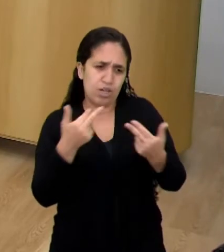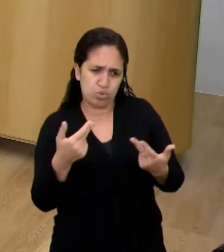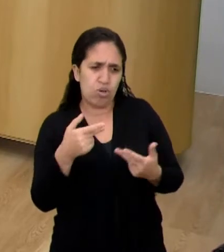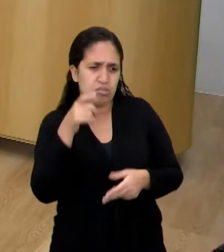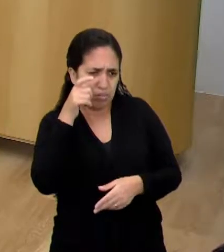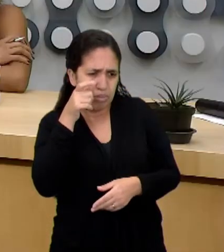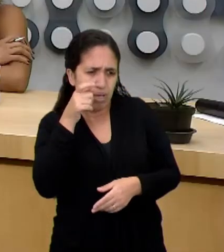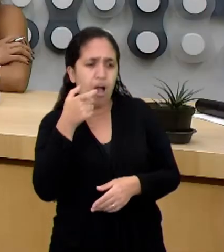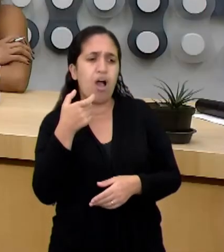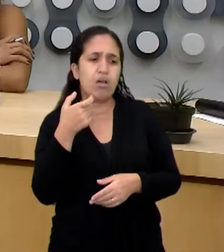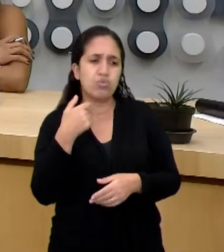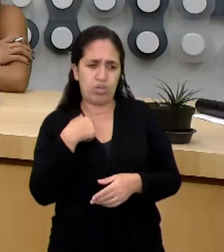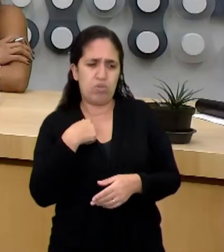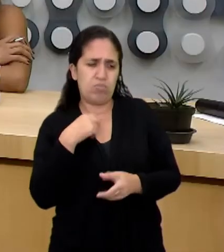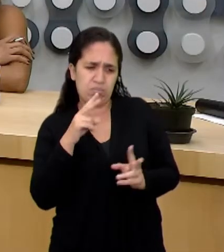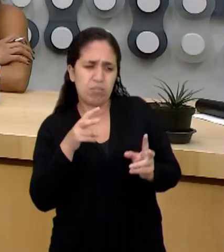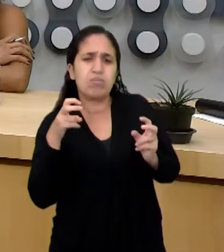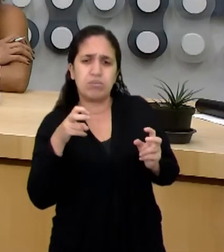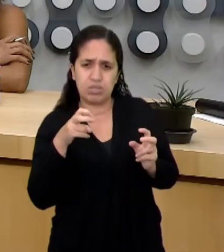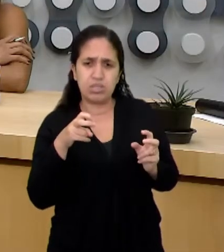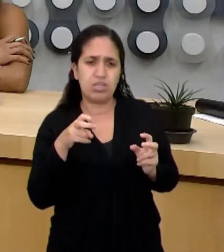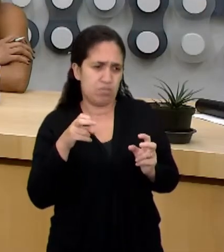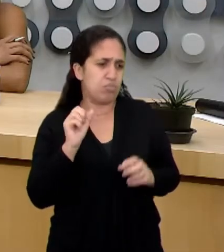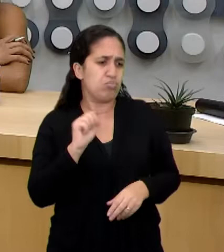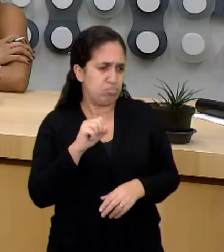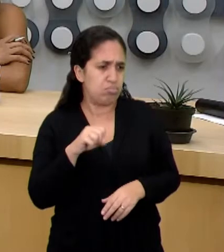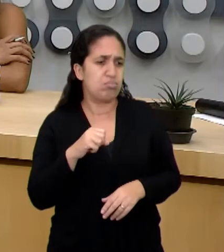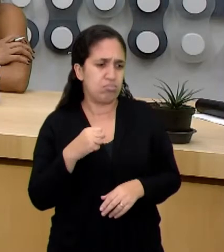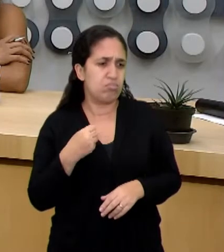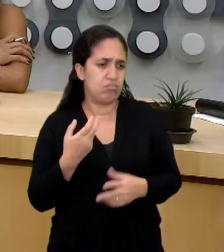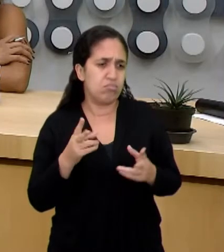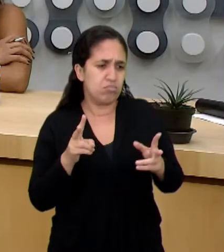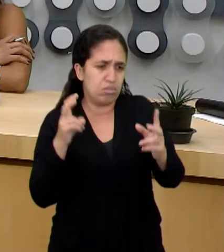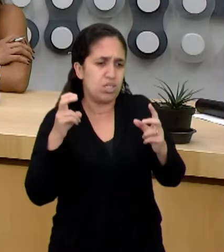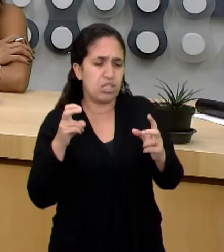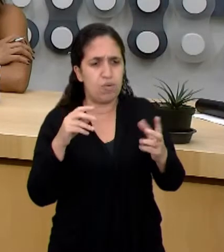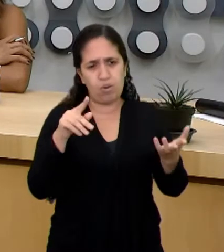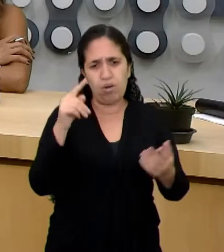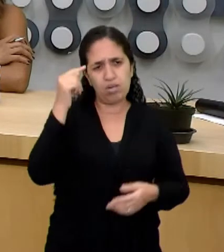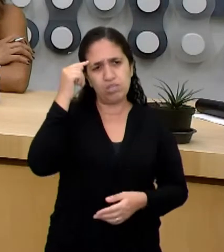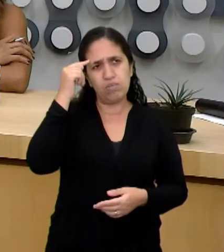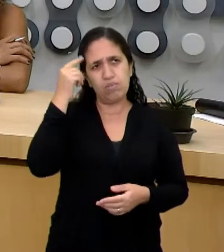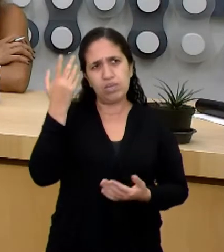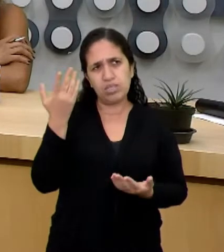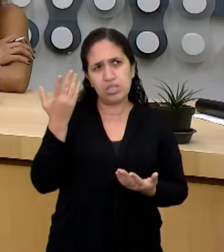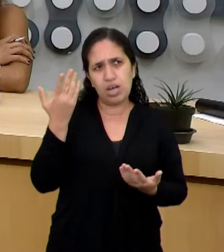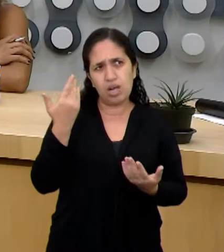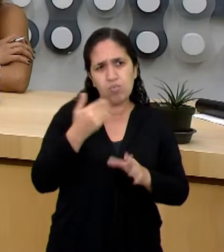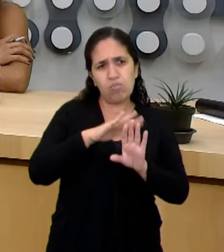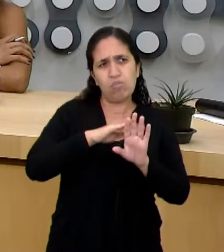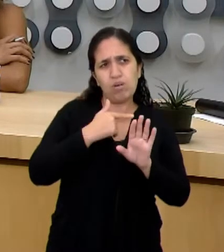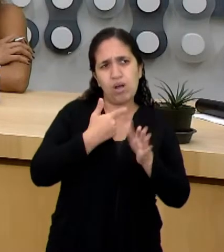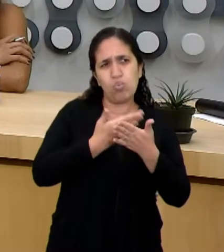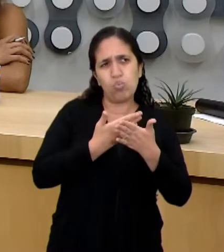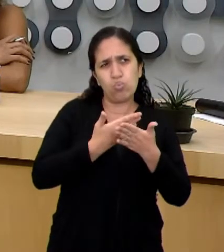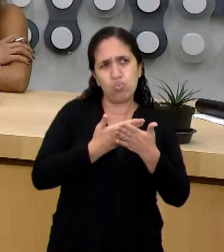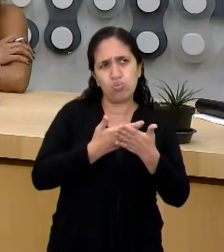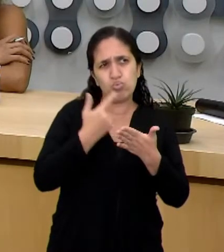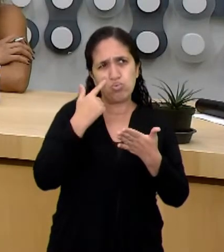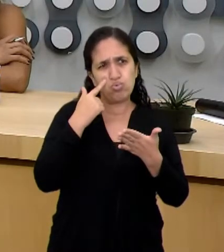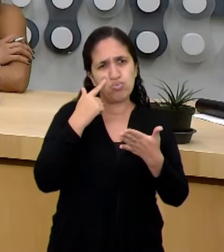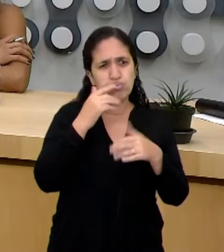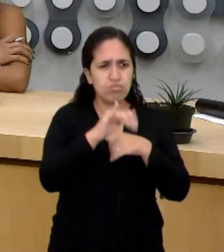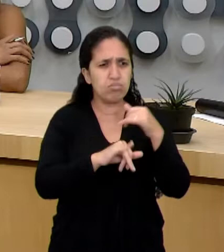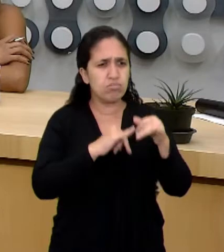enxergo assim. Eu me enxergo na mídia, mas se eu for pensar na parte de estudos, e que eu tenho acessado a internet,